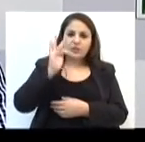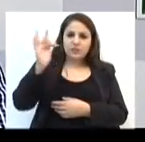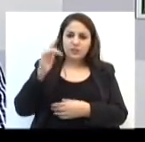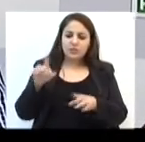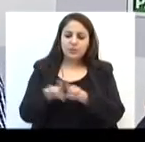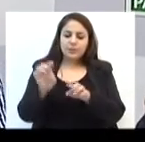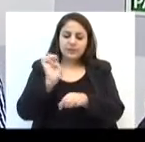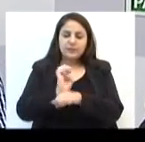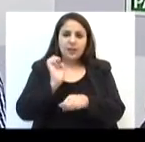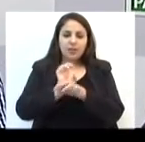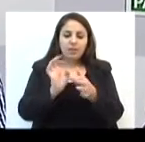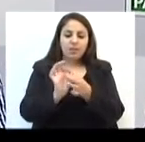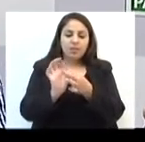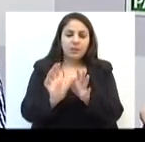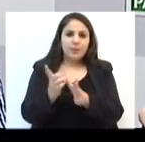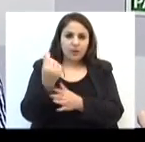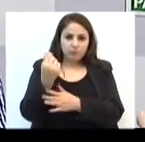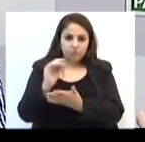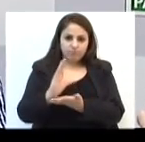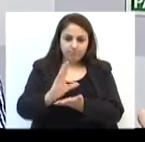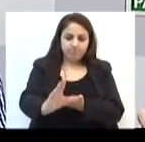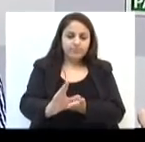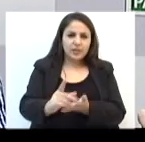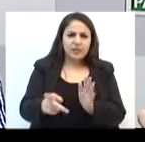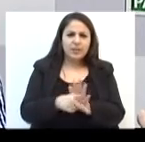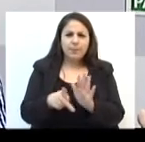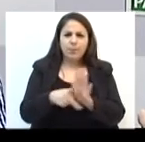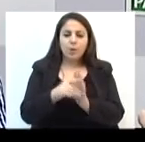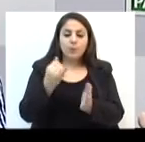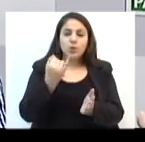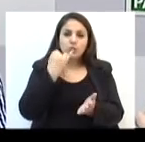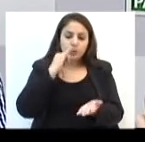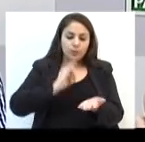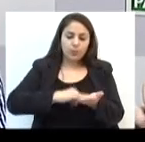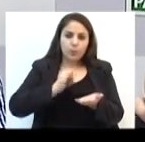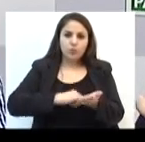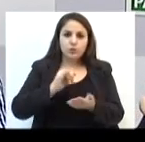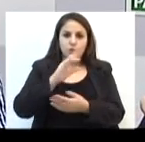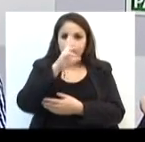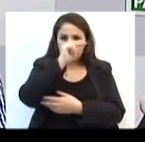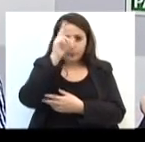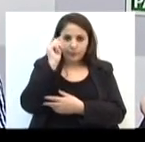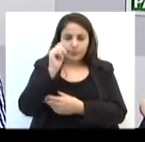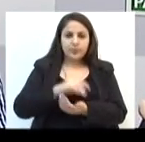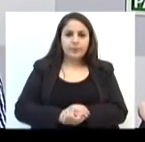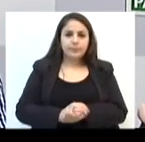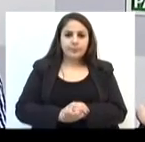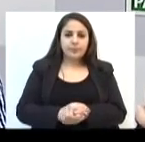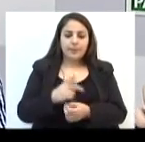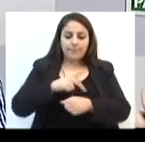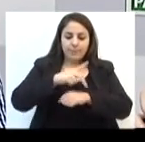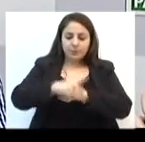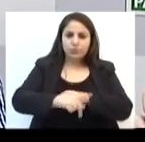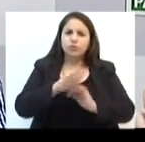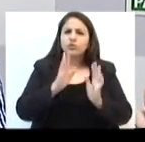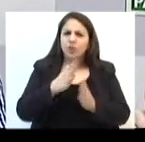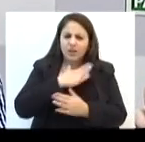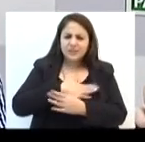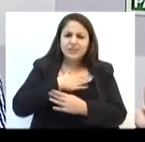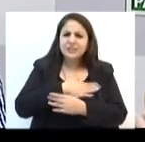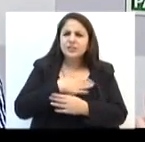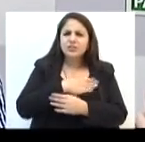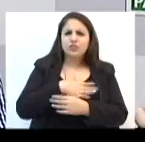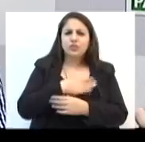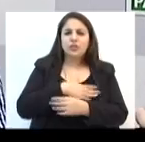federal e o governo do estado, eles liberam recursos, né, vindo de impostos para os municípios. O município de Passo Fundo